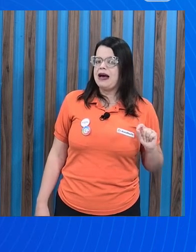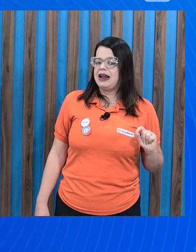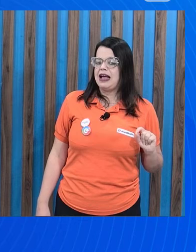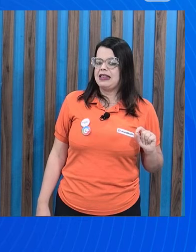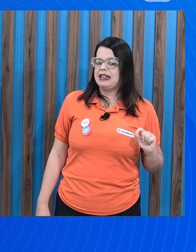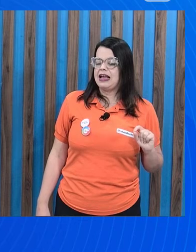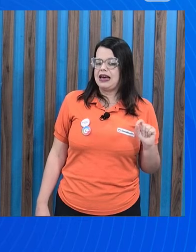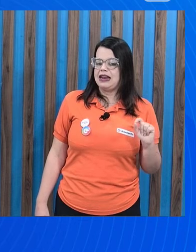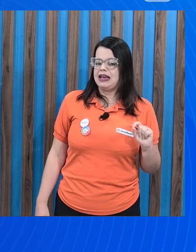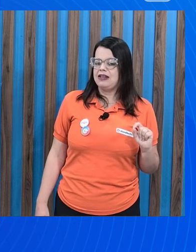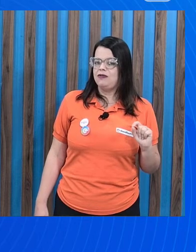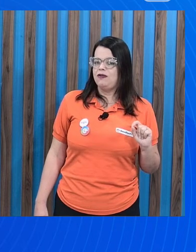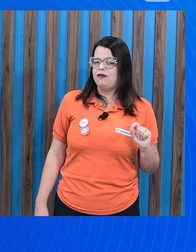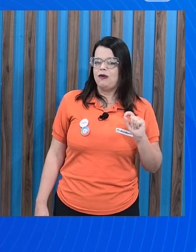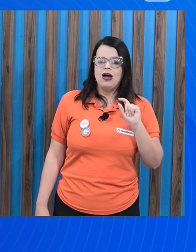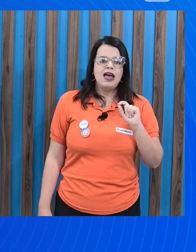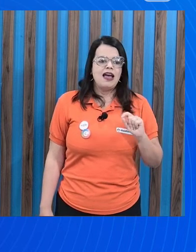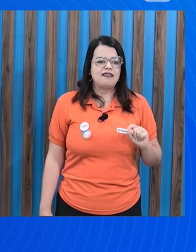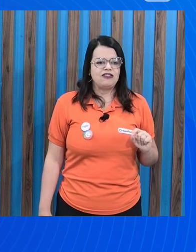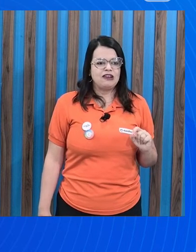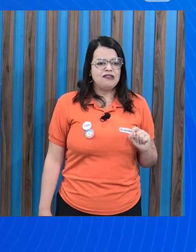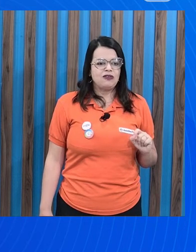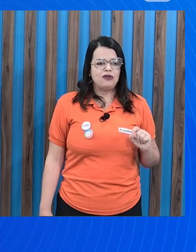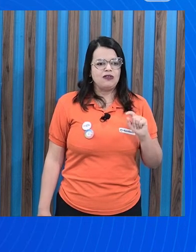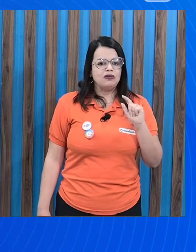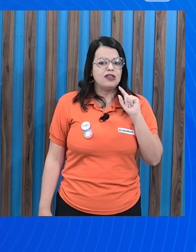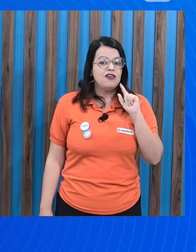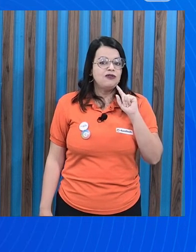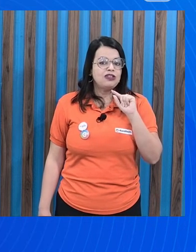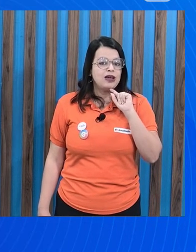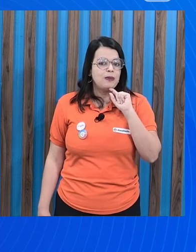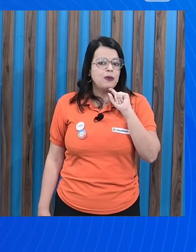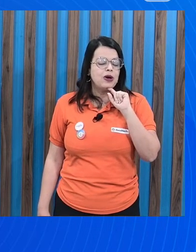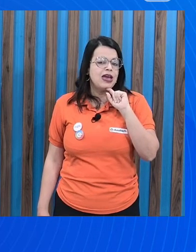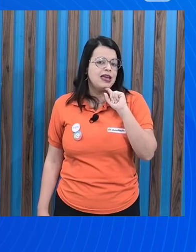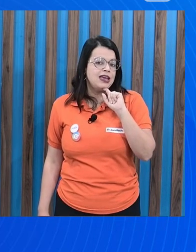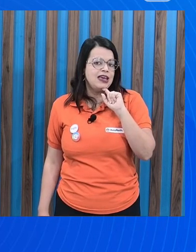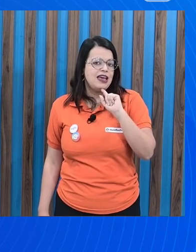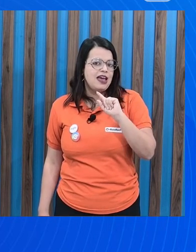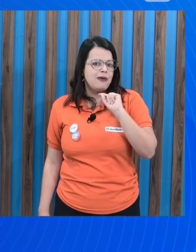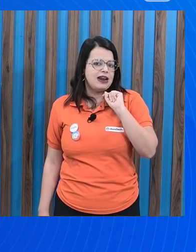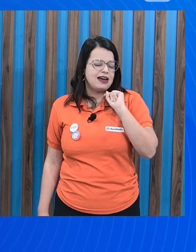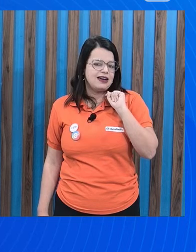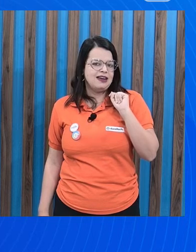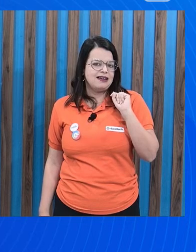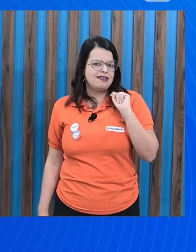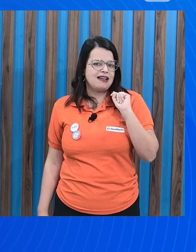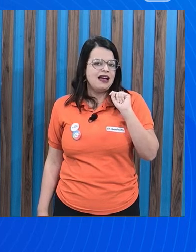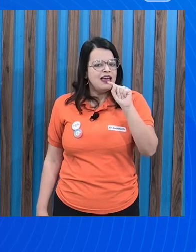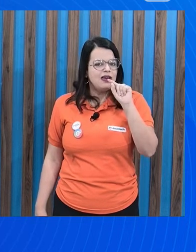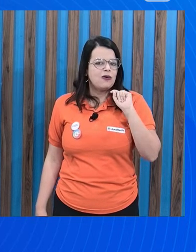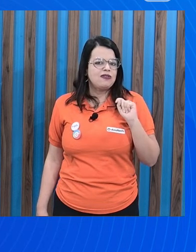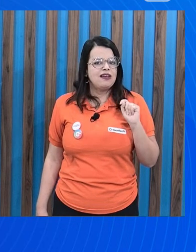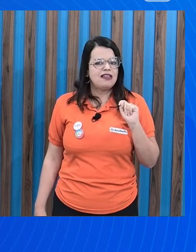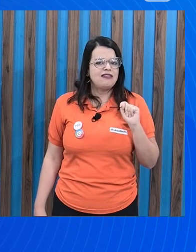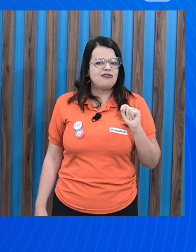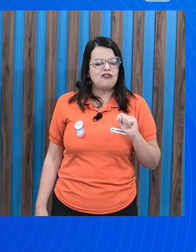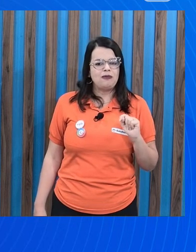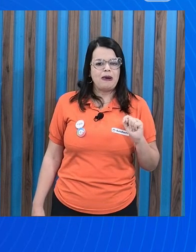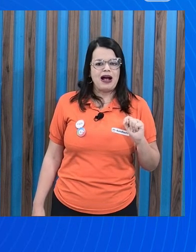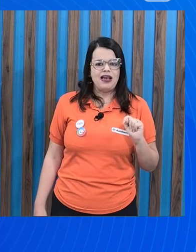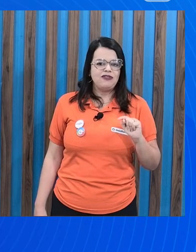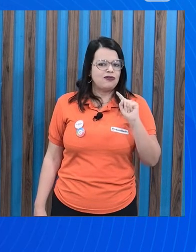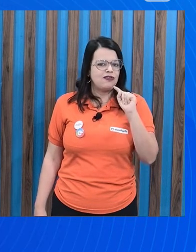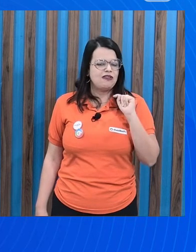uma barata na careca do vovô. Essas canções são desde o tempo em que eu era criança e com certeza os